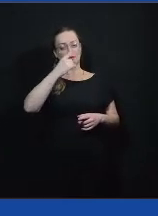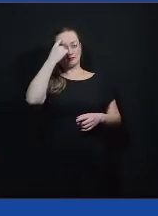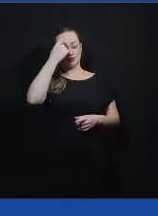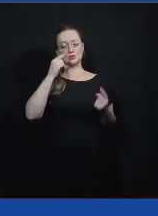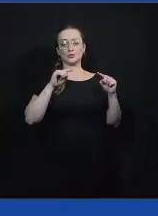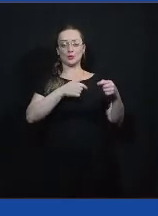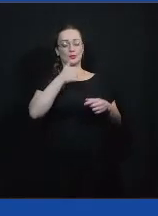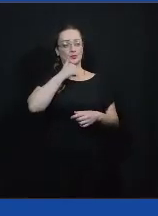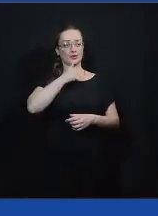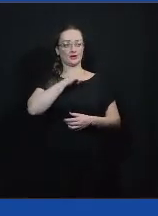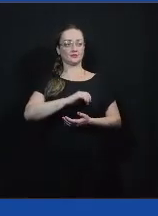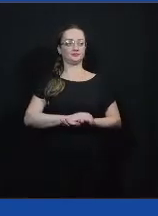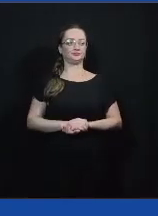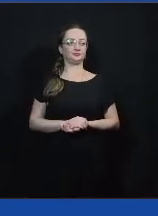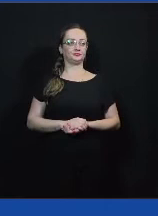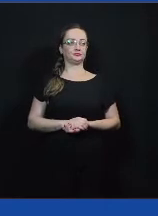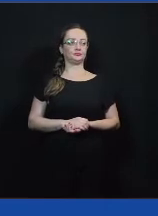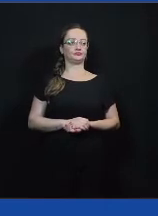a d